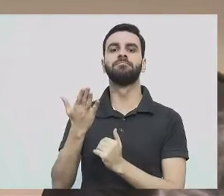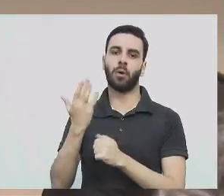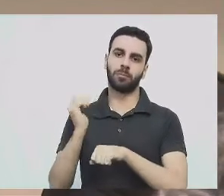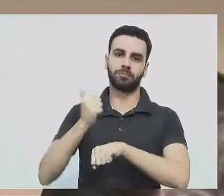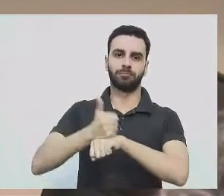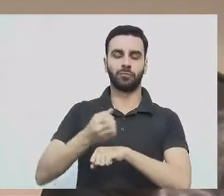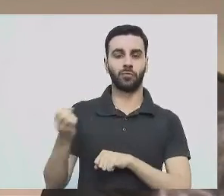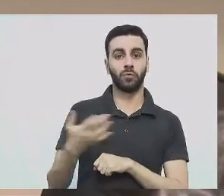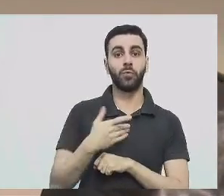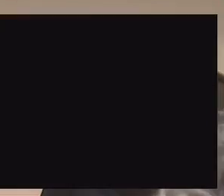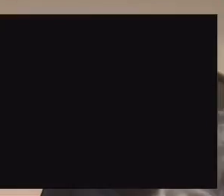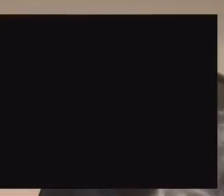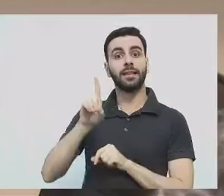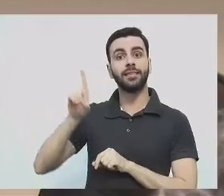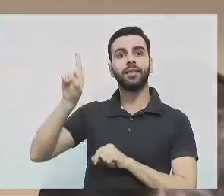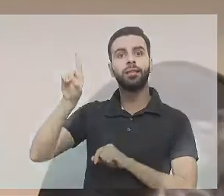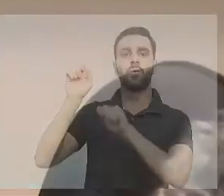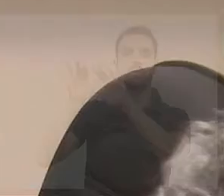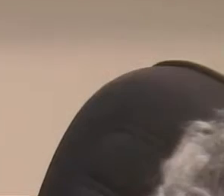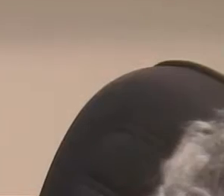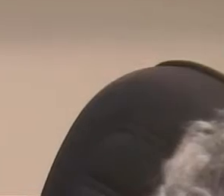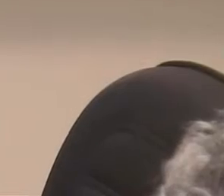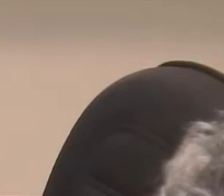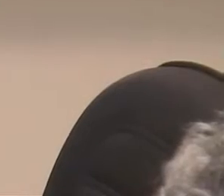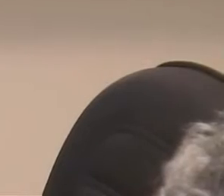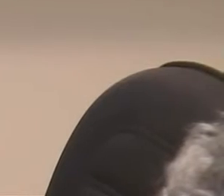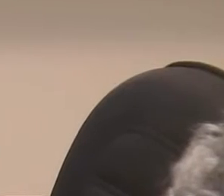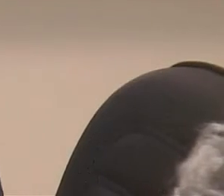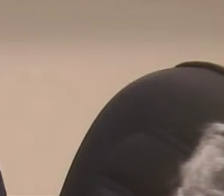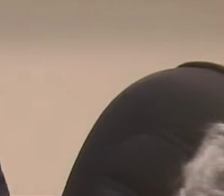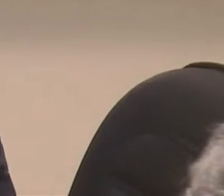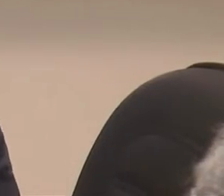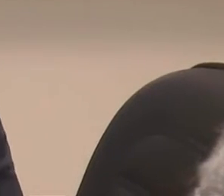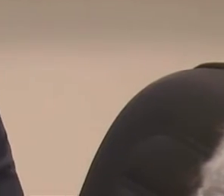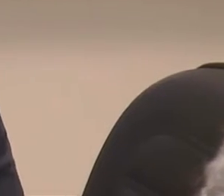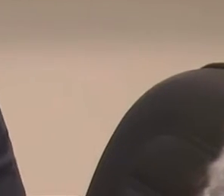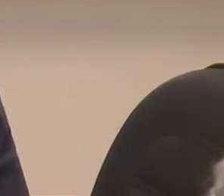caminhada e que Deus abençoe vocês sempre. Queria também